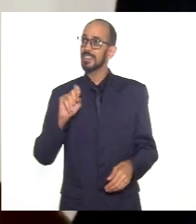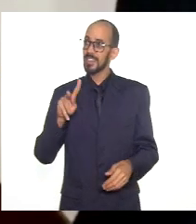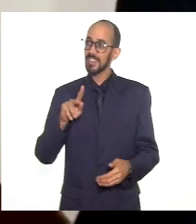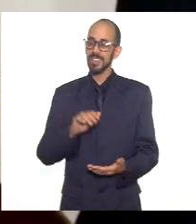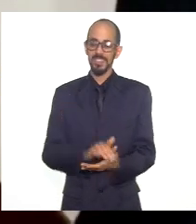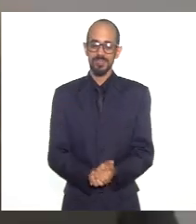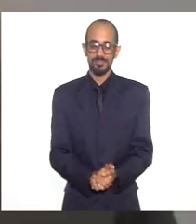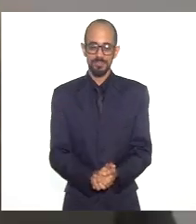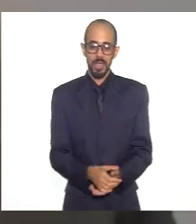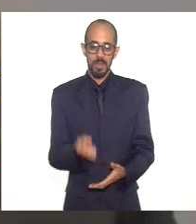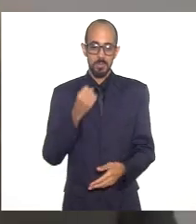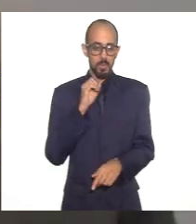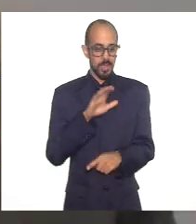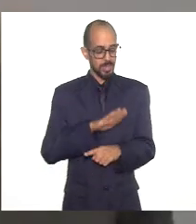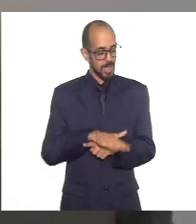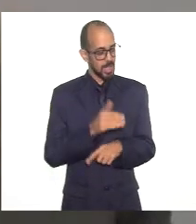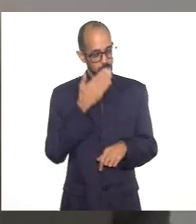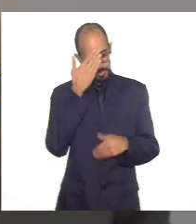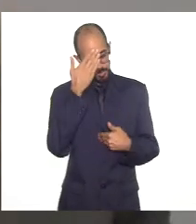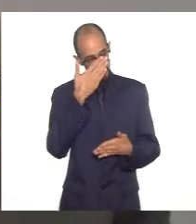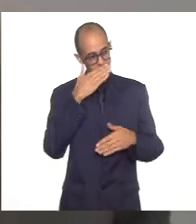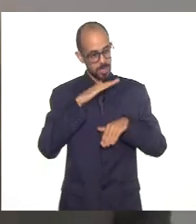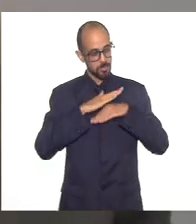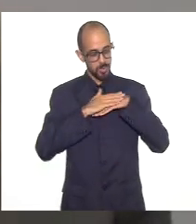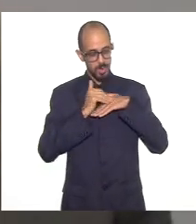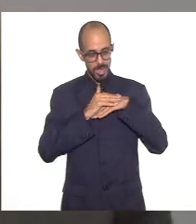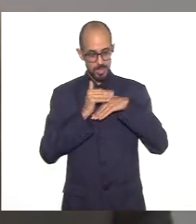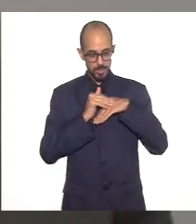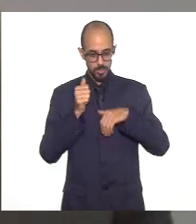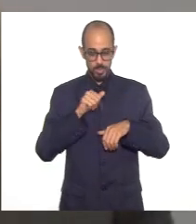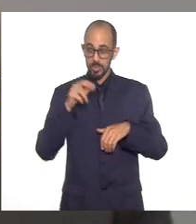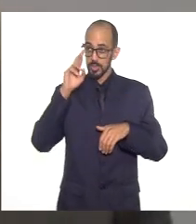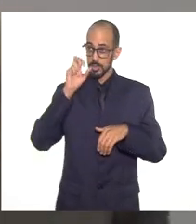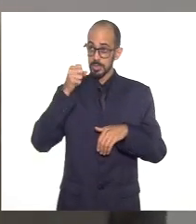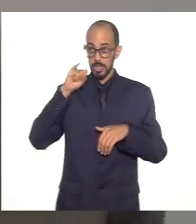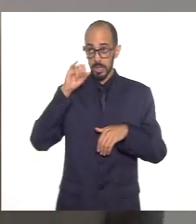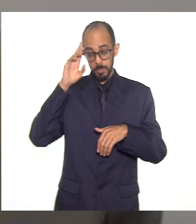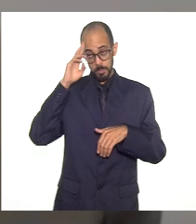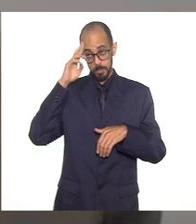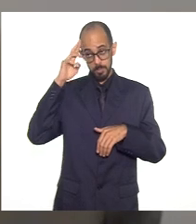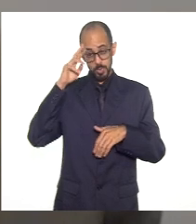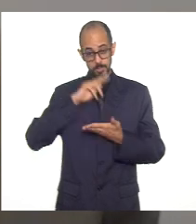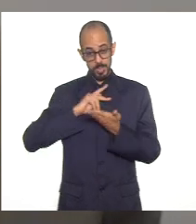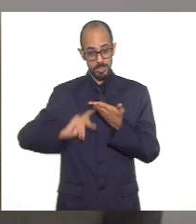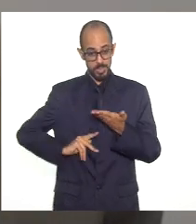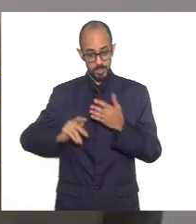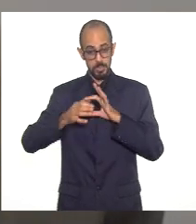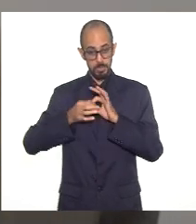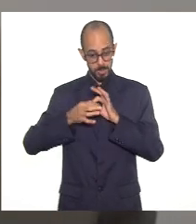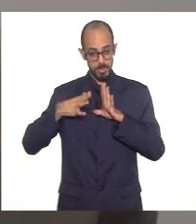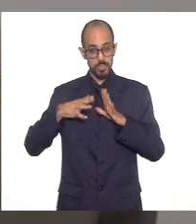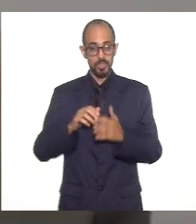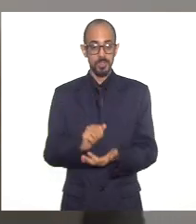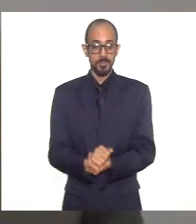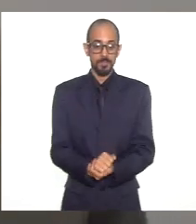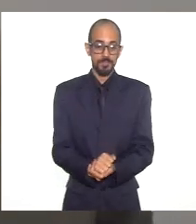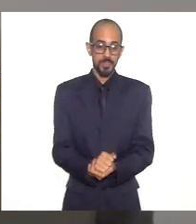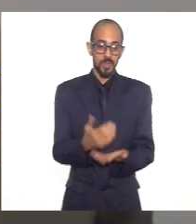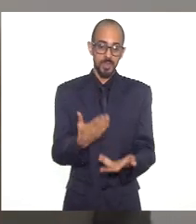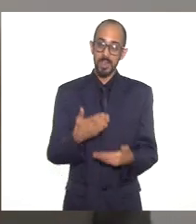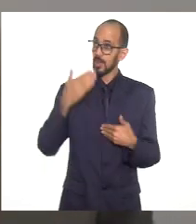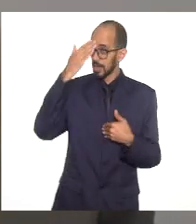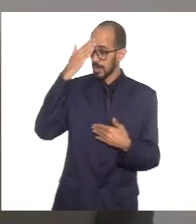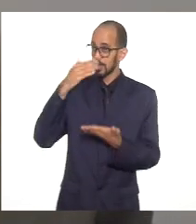Boa tarde, deputada. Obrigado pelo carinho. Se o presidente me permitir... Por favor. Eu quero agradecer